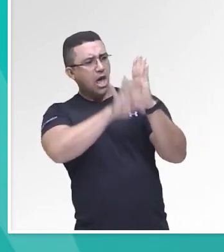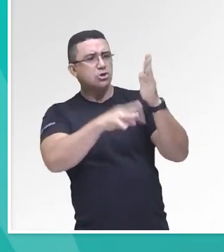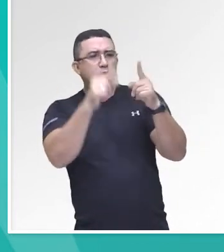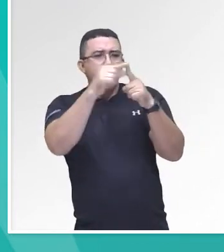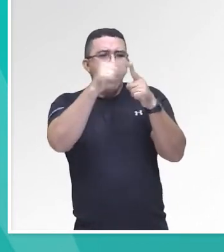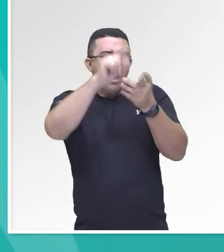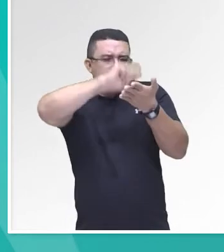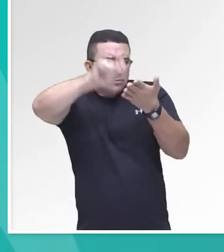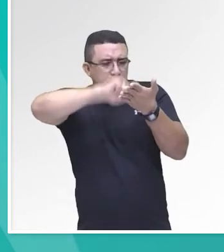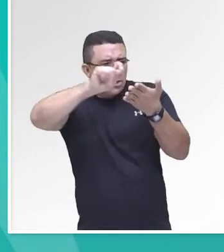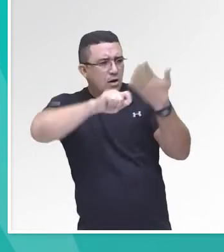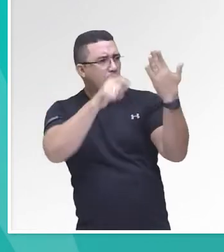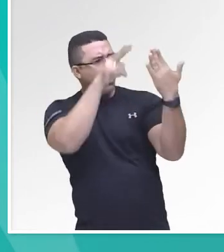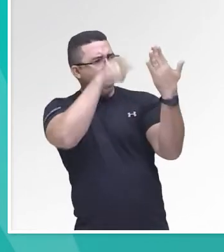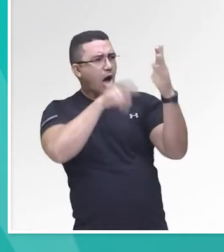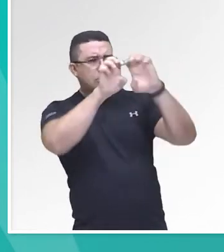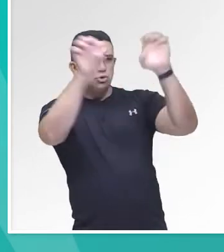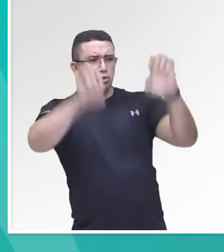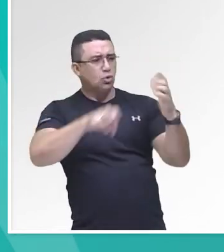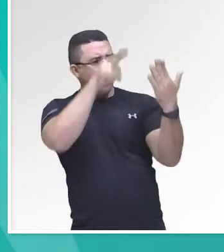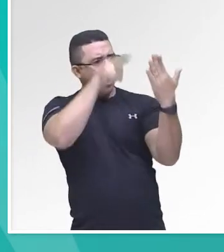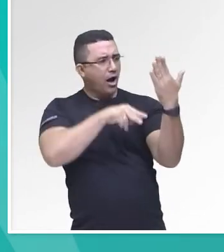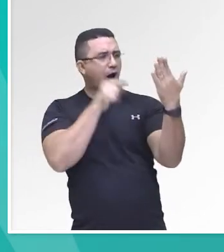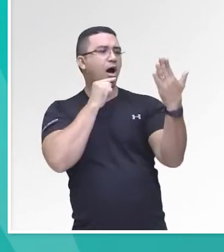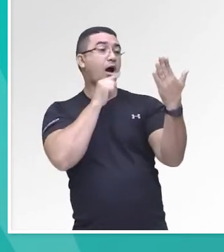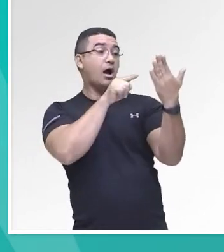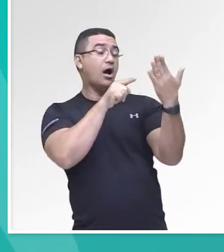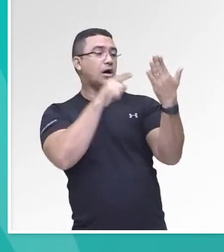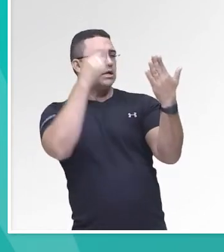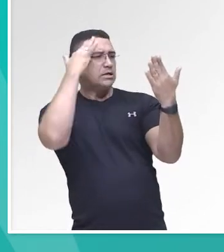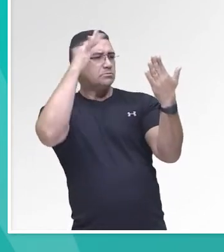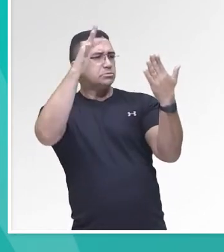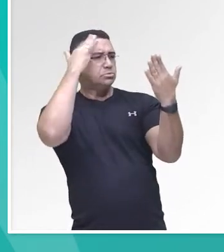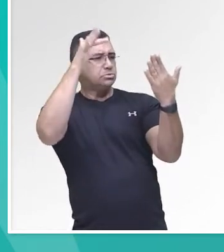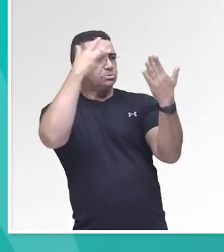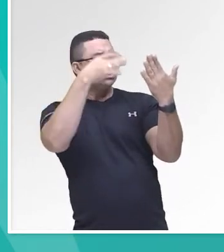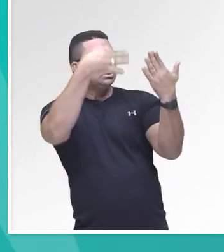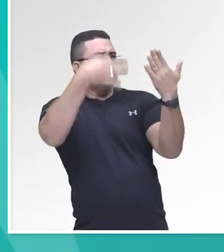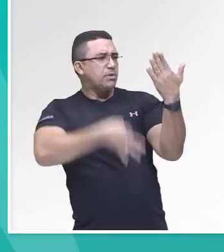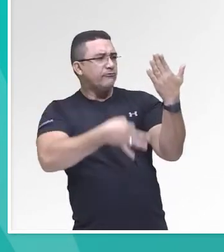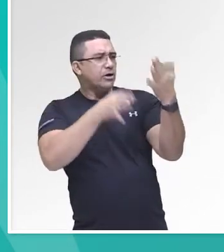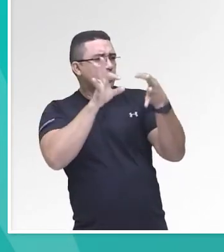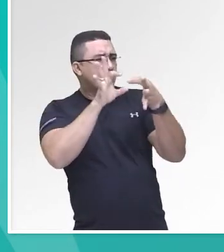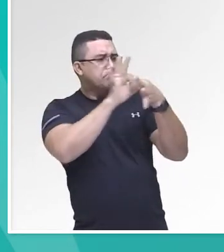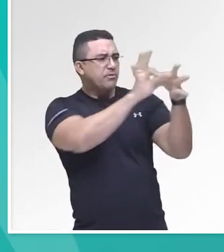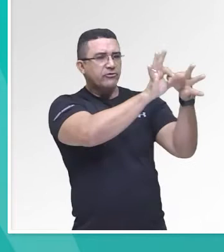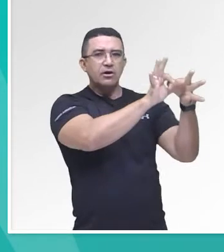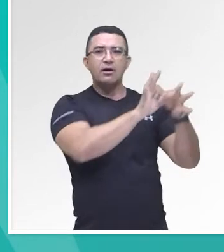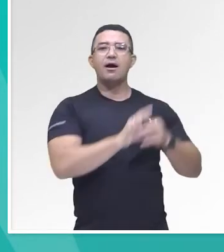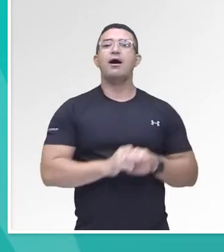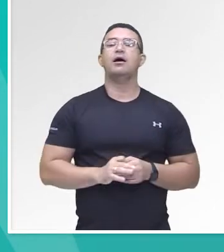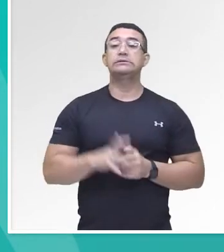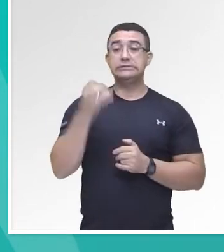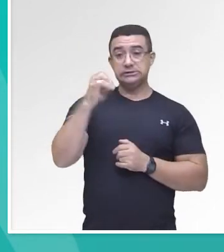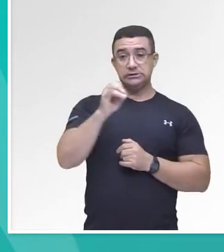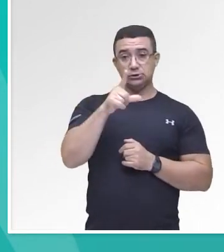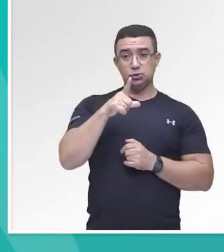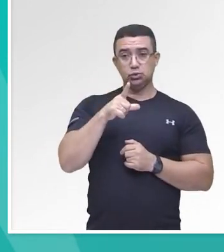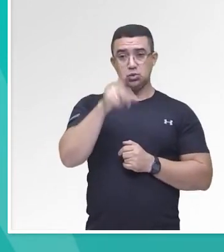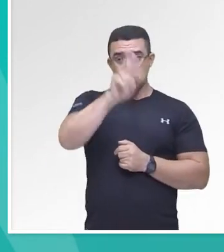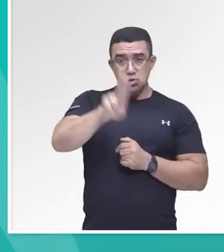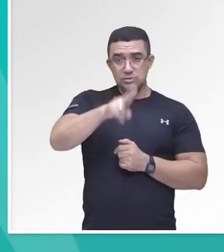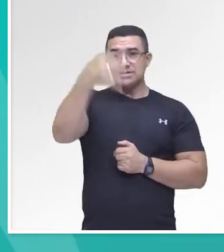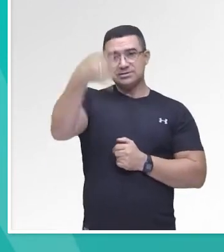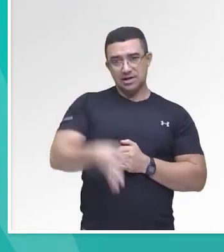a estruturação do texto, de que forma você junta as ideias e vai te dar uma nota por isso, se você utiliza